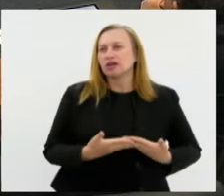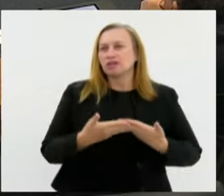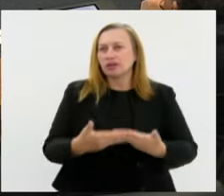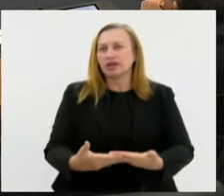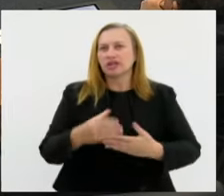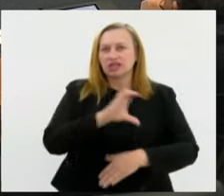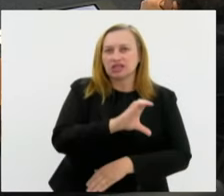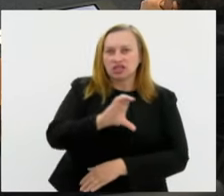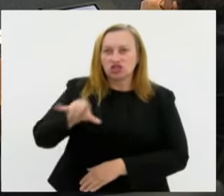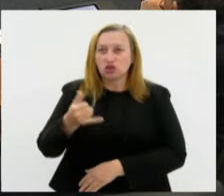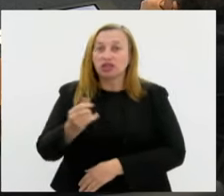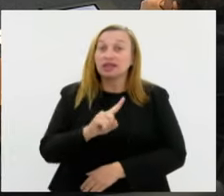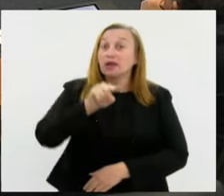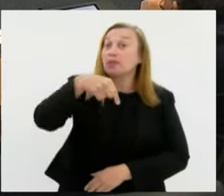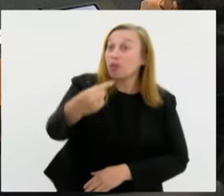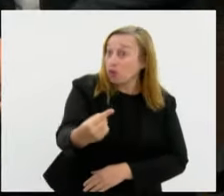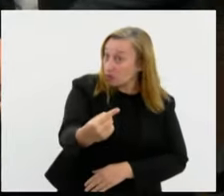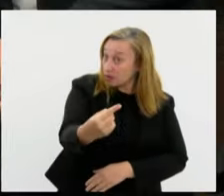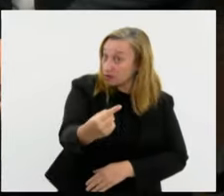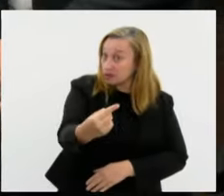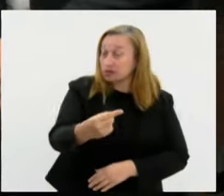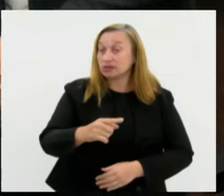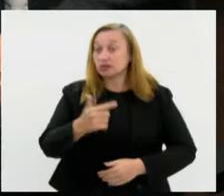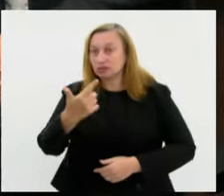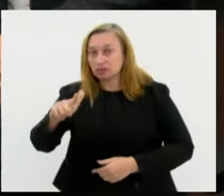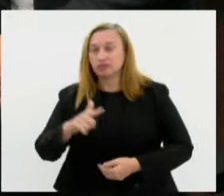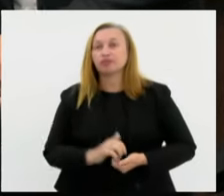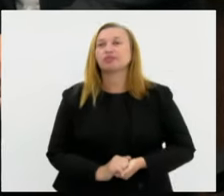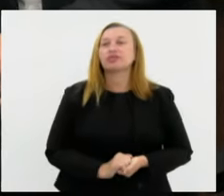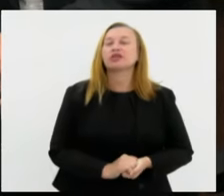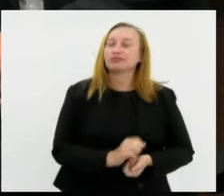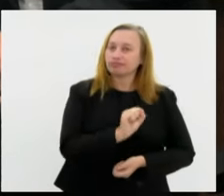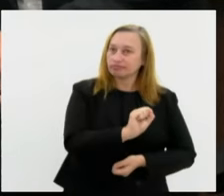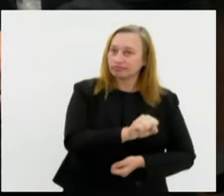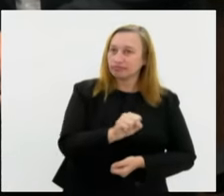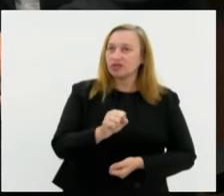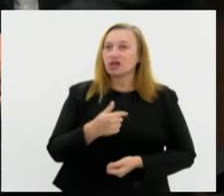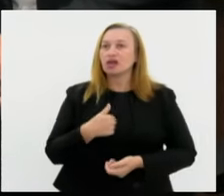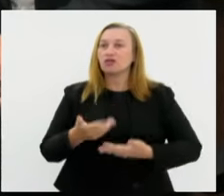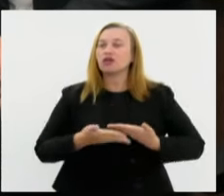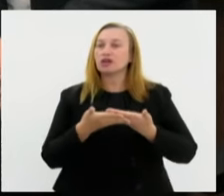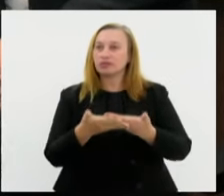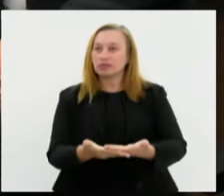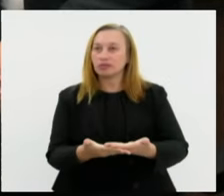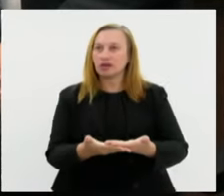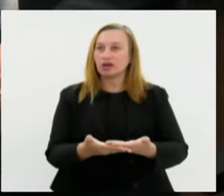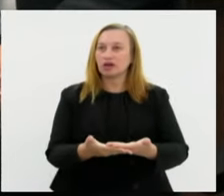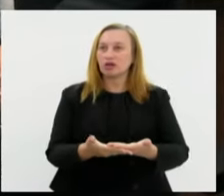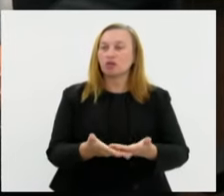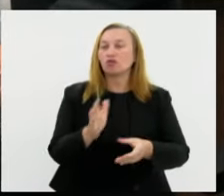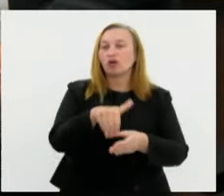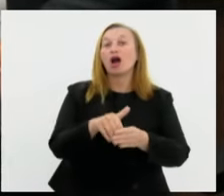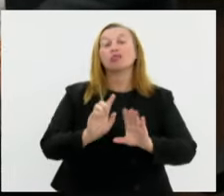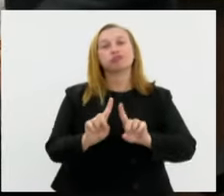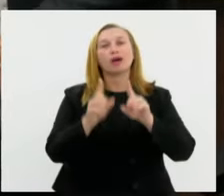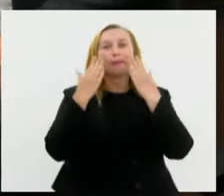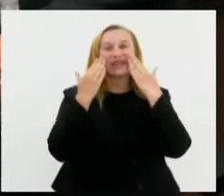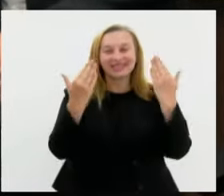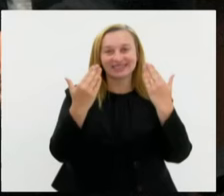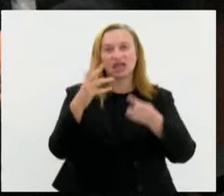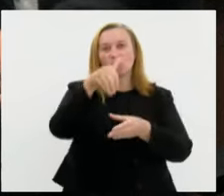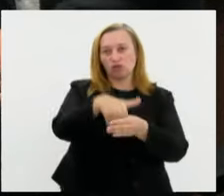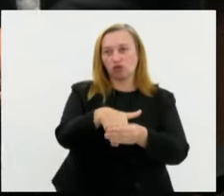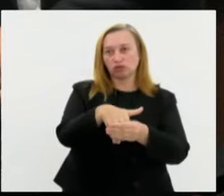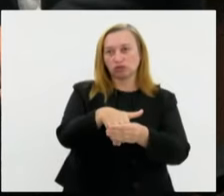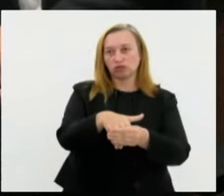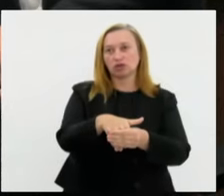e, posteriormente, aquele claro, líder que quiser? Sem então, problema. Gostaria de me inscrever para encaminhar o voto, na verdade, para apresentar o voto. Não farei